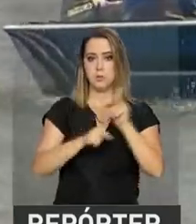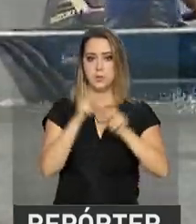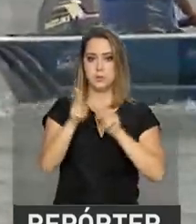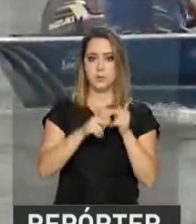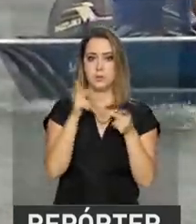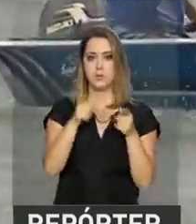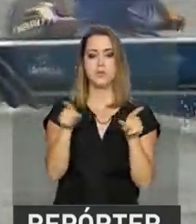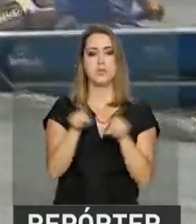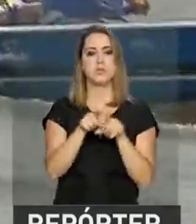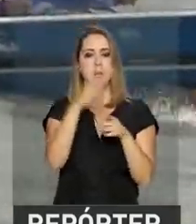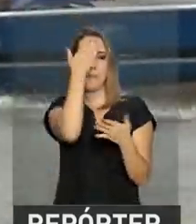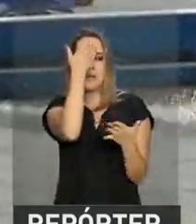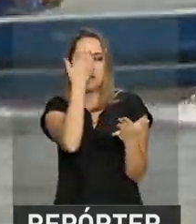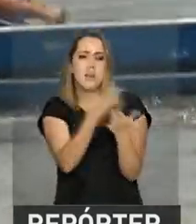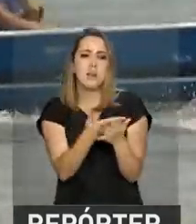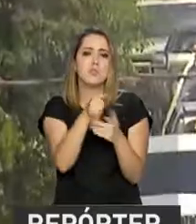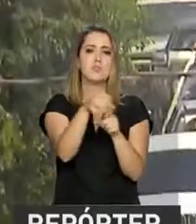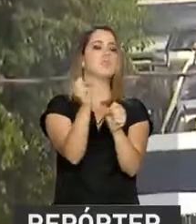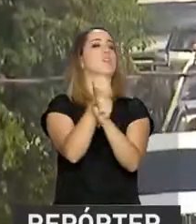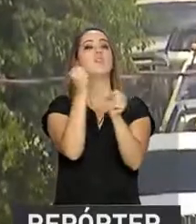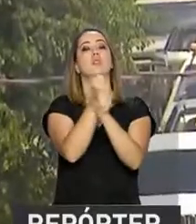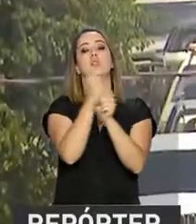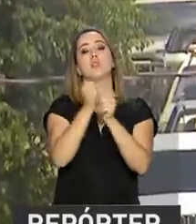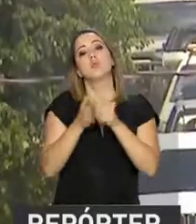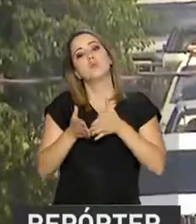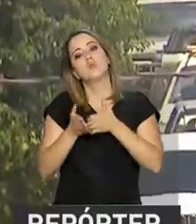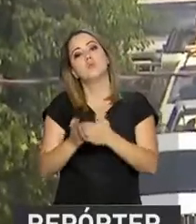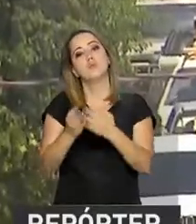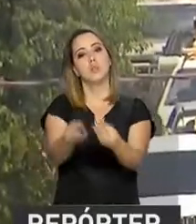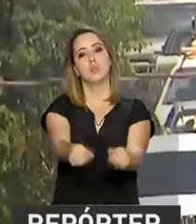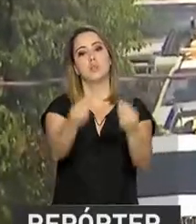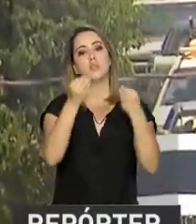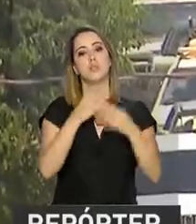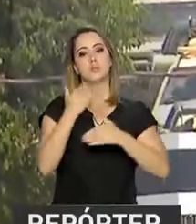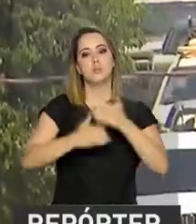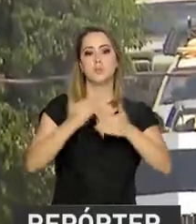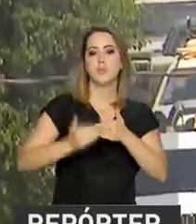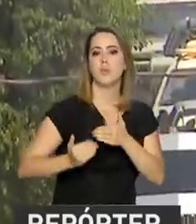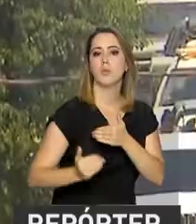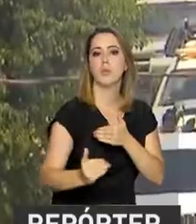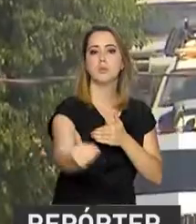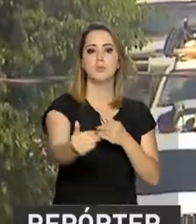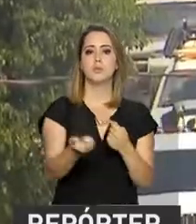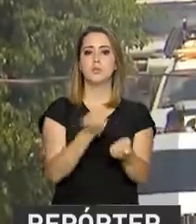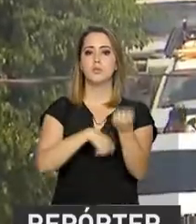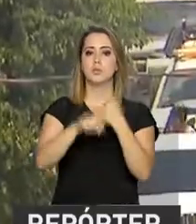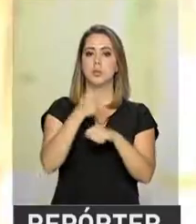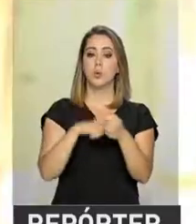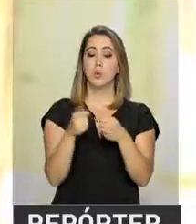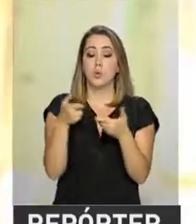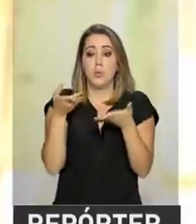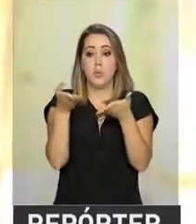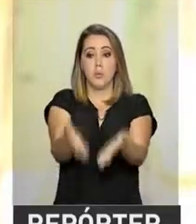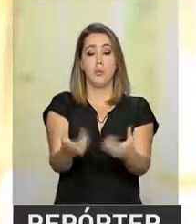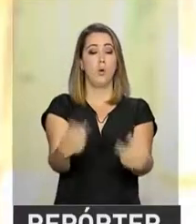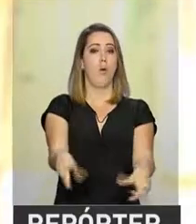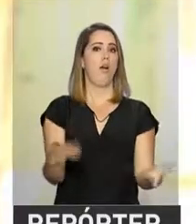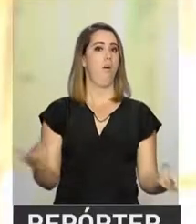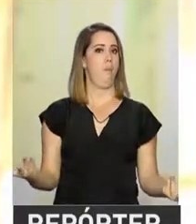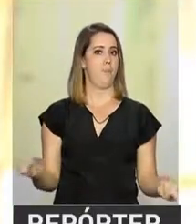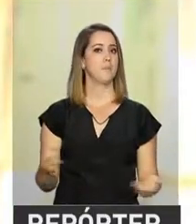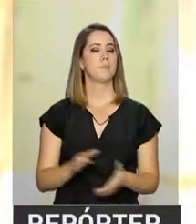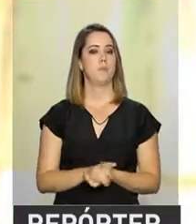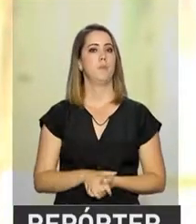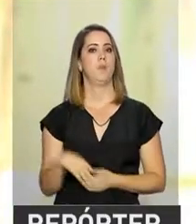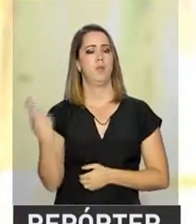araguaia também acredita que a construção da ponte vai trazer desenvolvimento econômico para a região e elas não precisam que